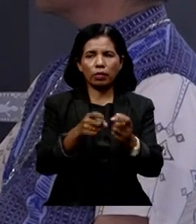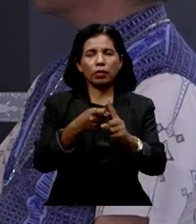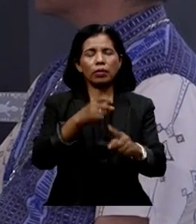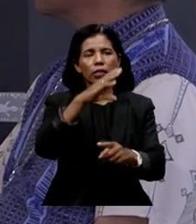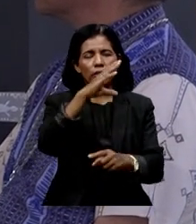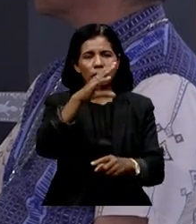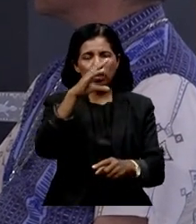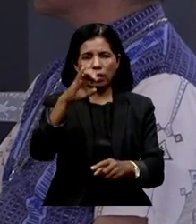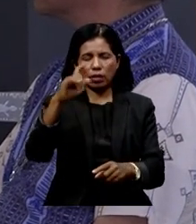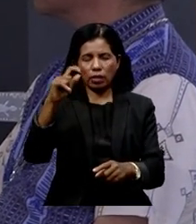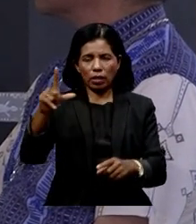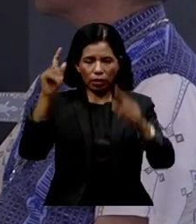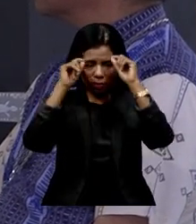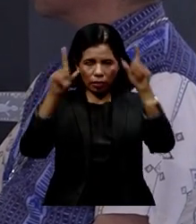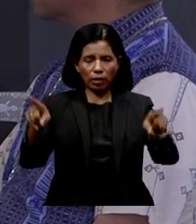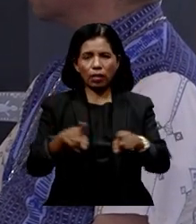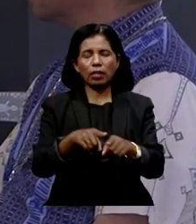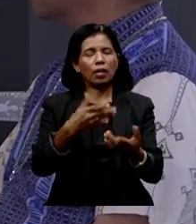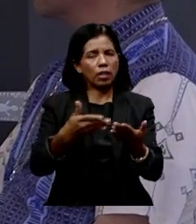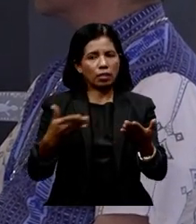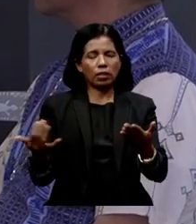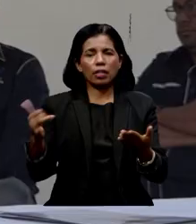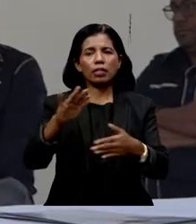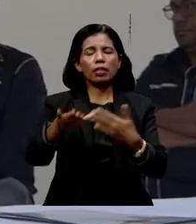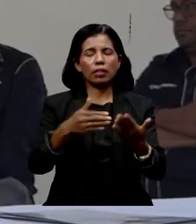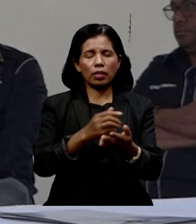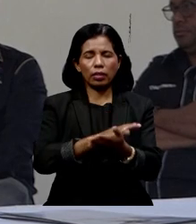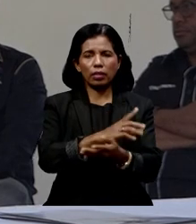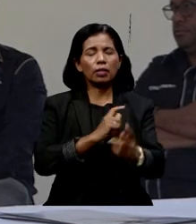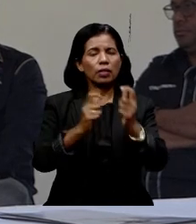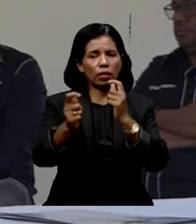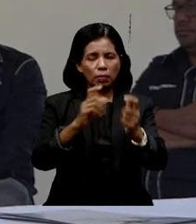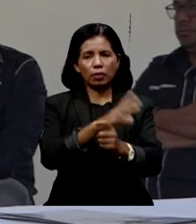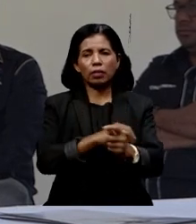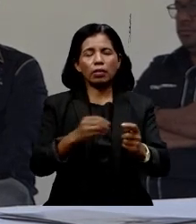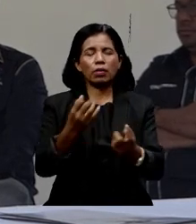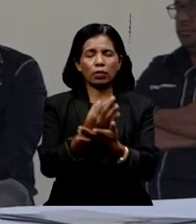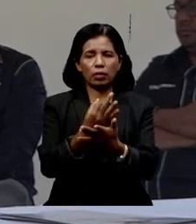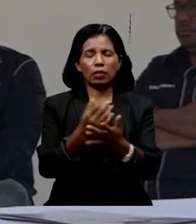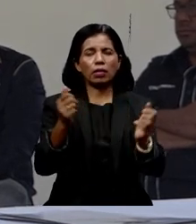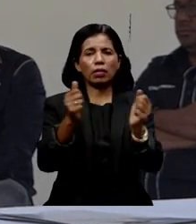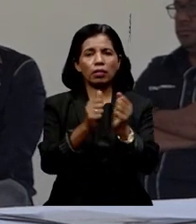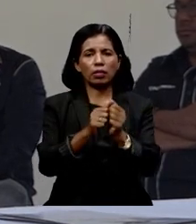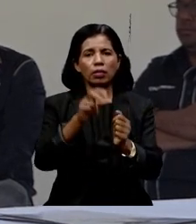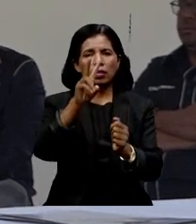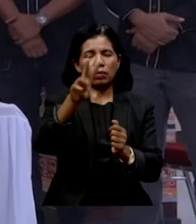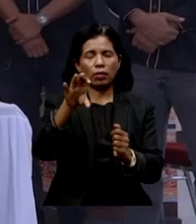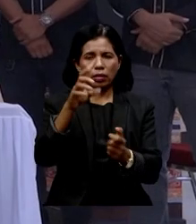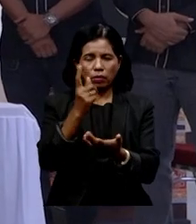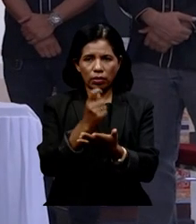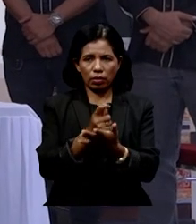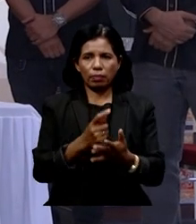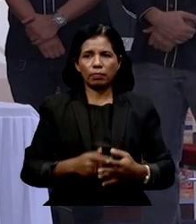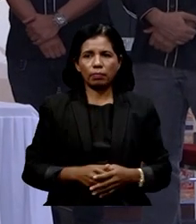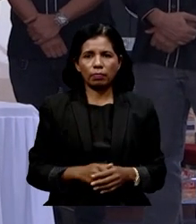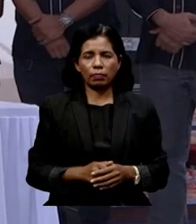Indústria Timor-Leste, mas nessa necessidade básica, sanitação no transporte, no orçamento Ramuto Carrijo Atos Ruarecim.